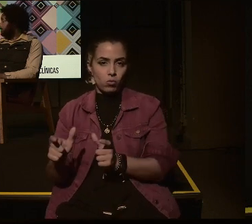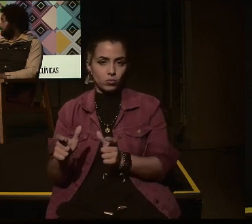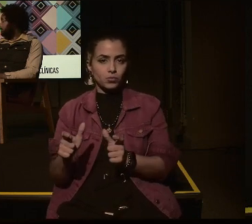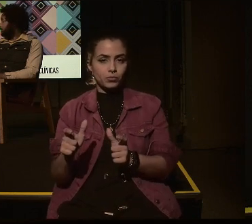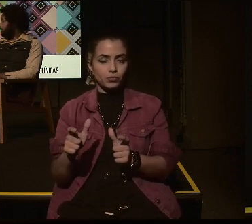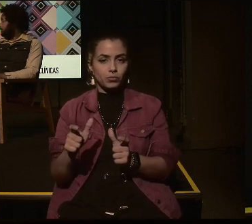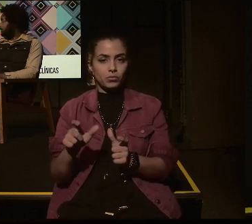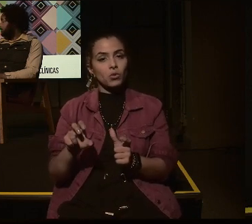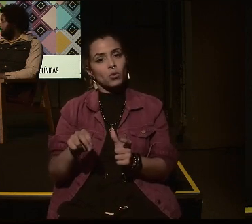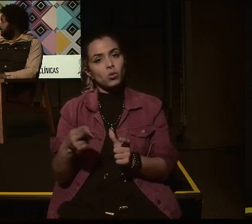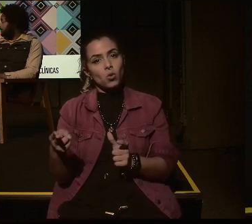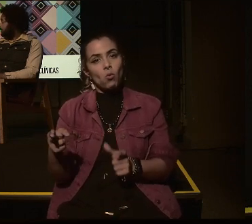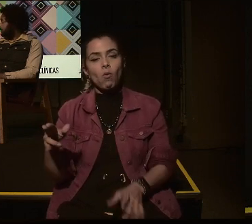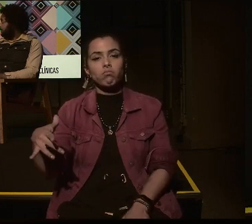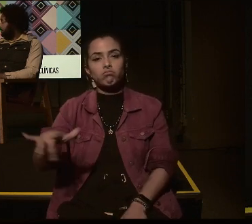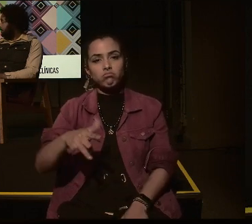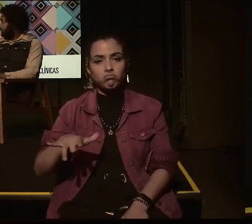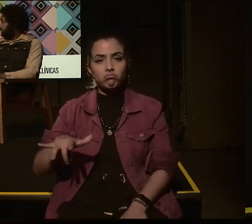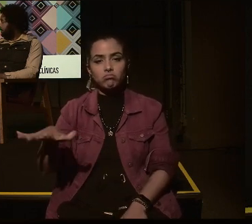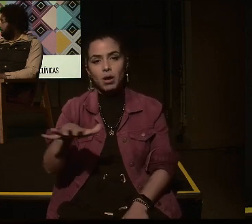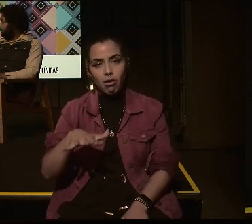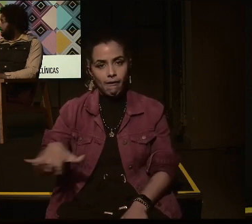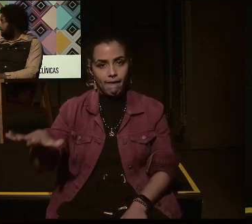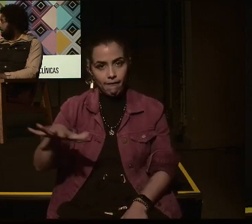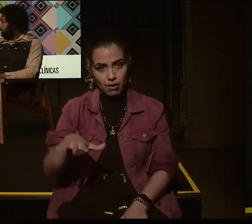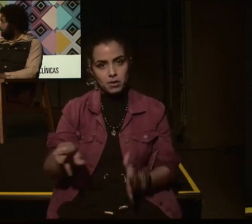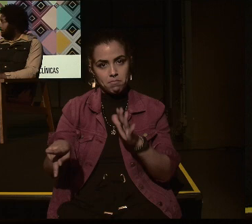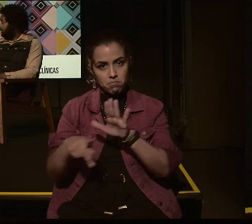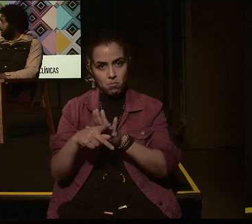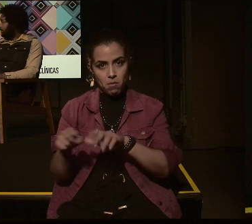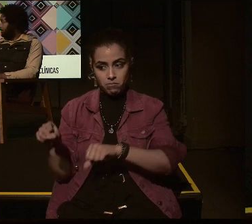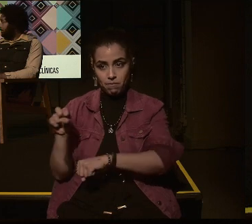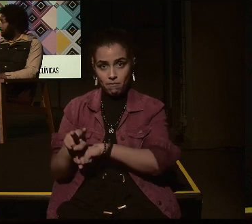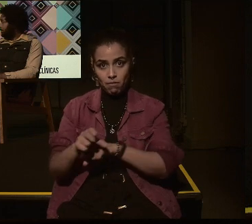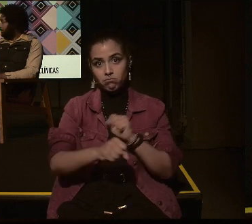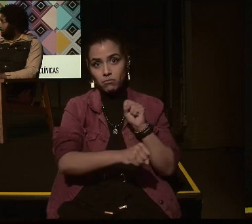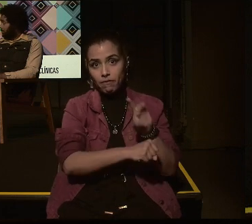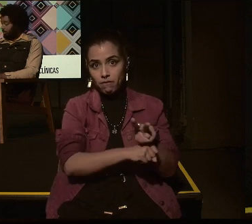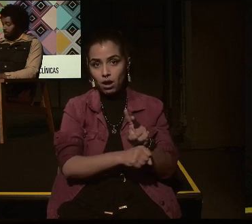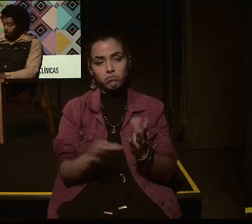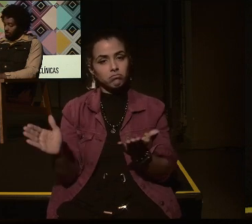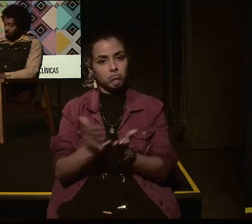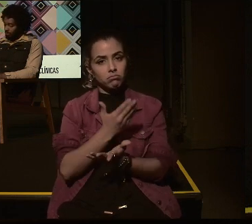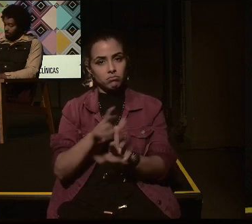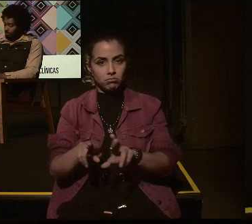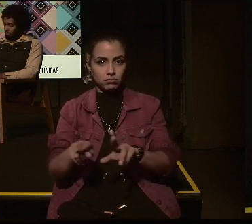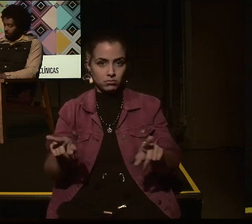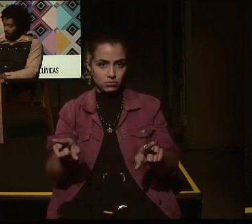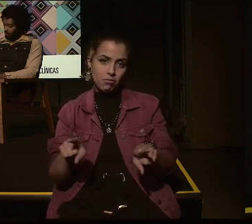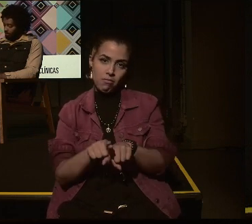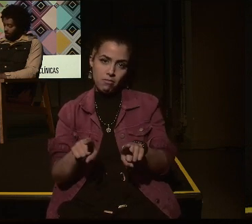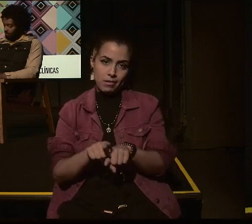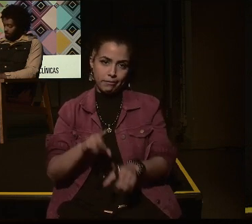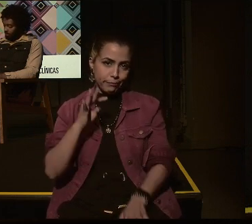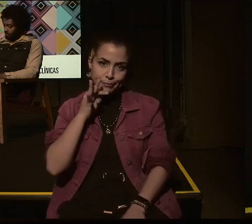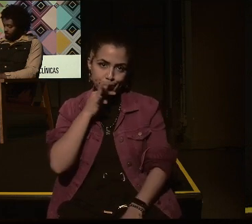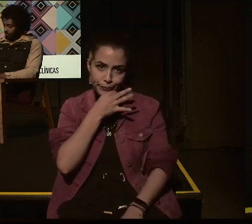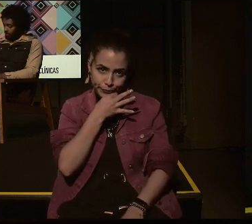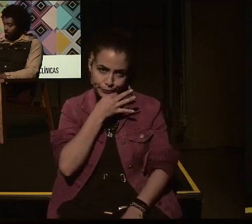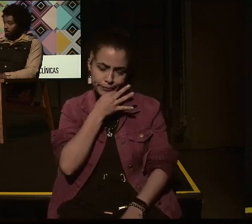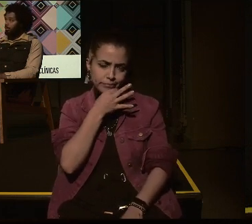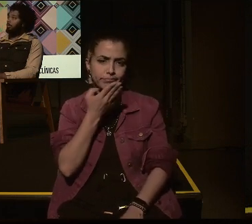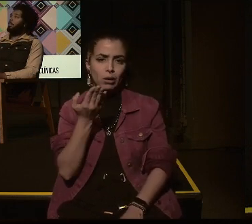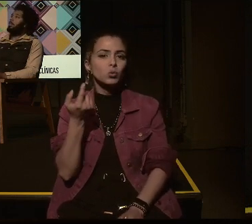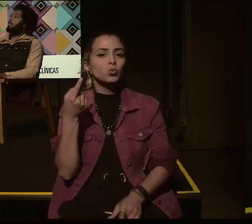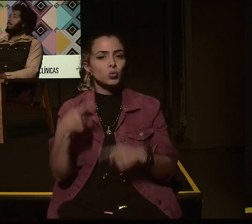o mercado, em torno disso, a reserva de mercado, acima de tudo. Isso a gente vai discutir, mas